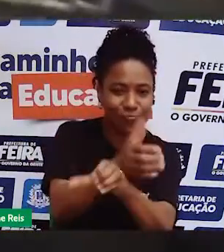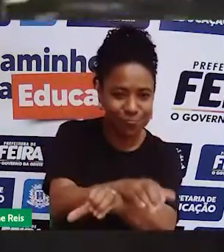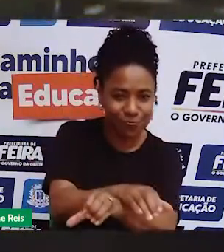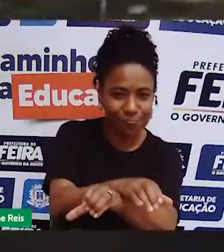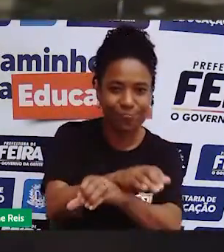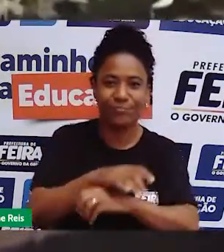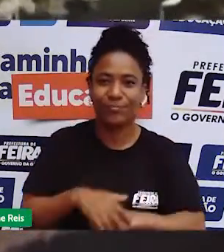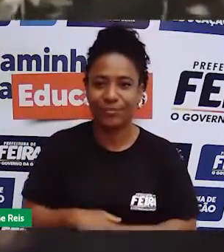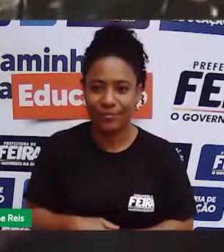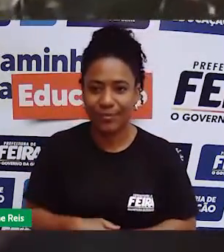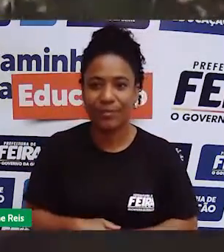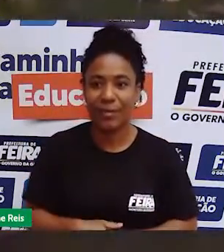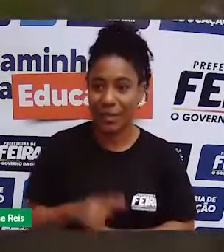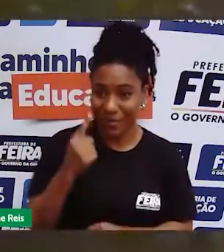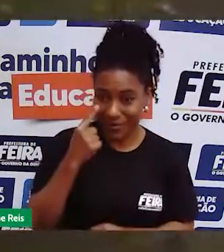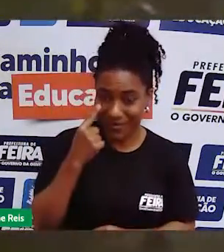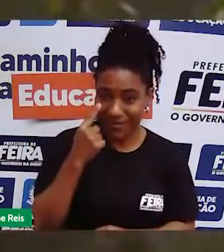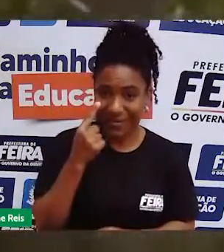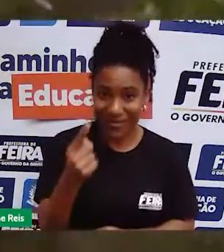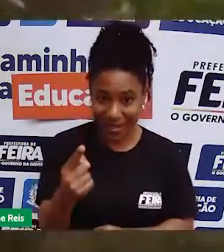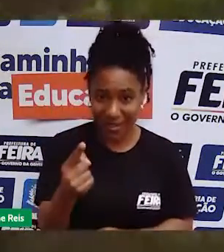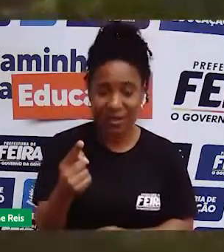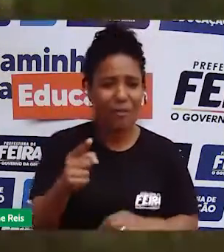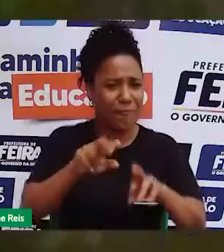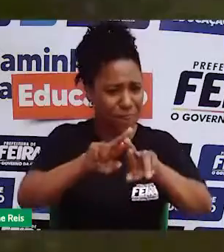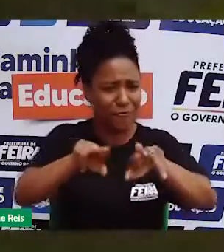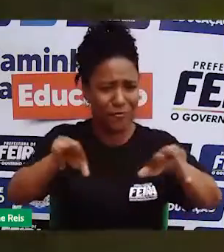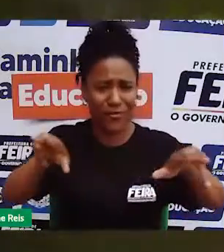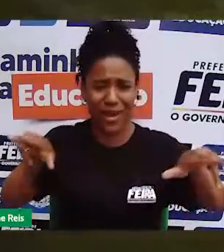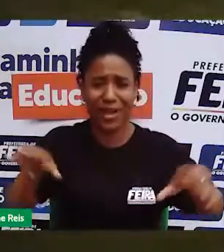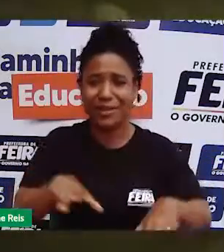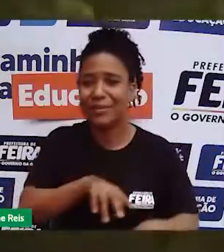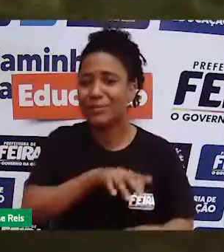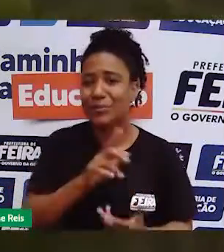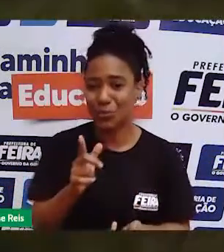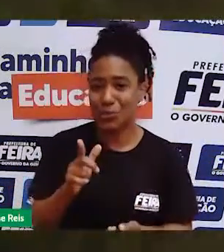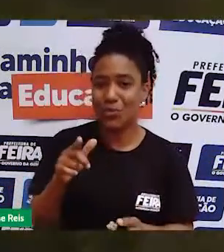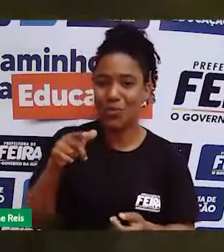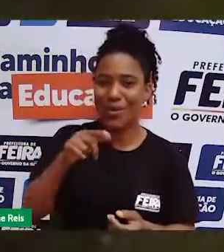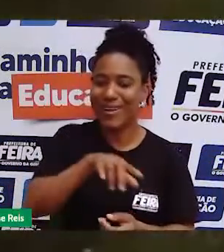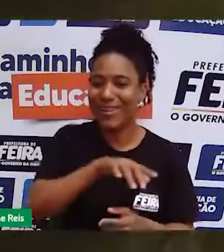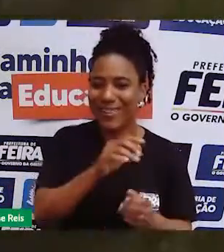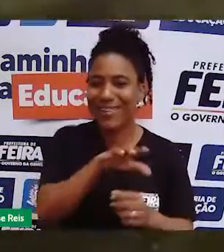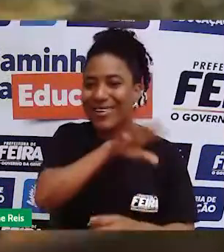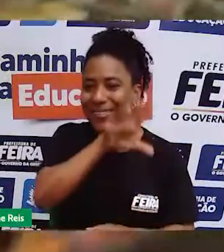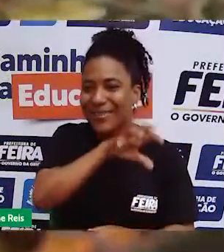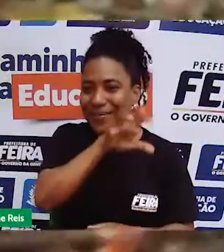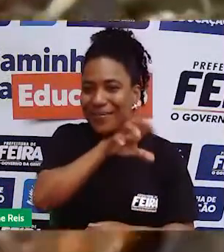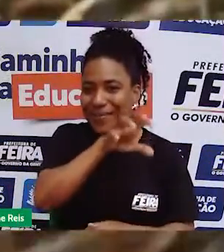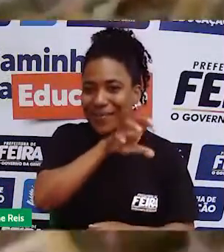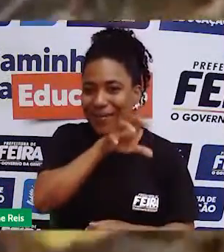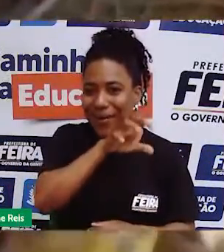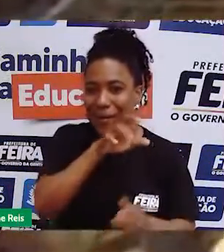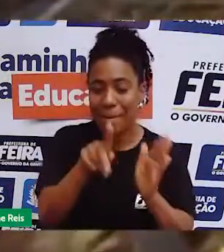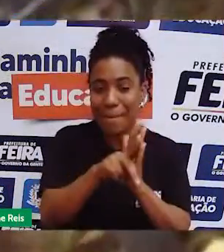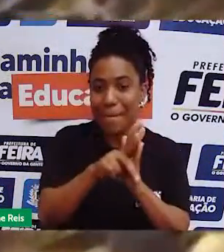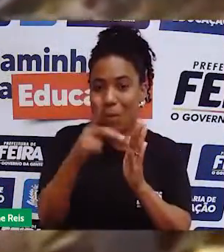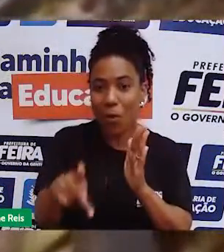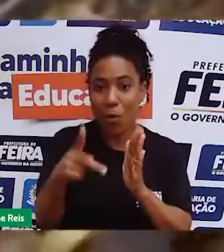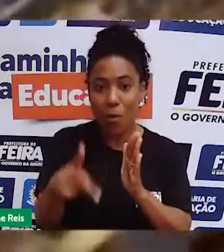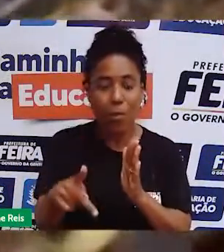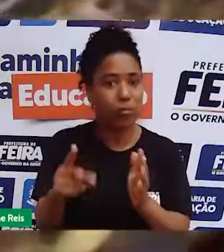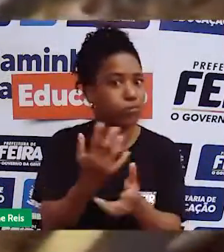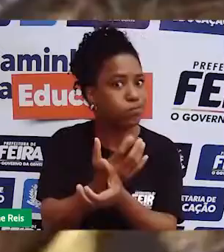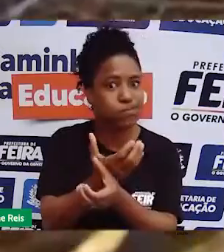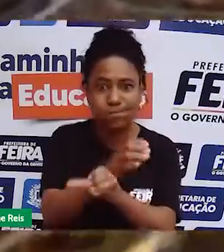O bico de osso é uma das quase 1.500 espécies de animais que vivem na Caatinga. Este é um dos biomas mais ricos